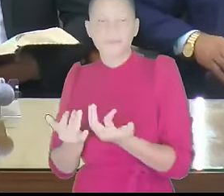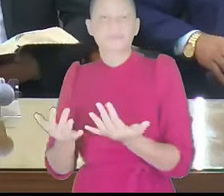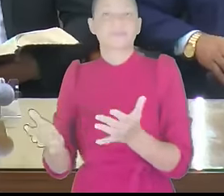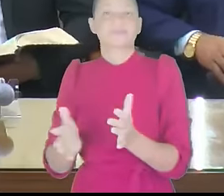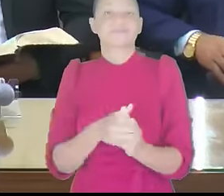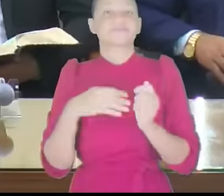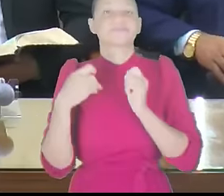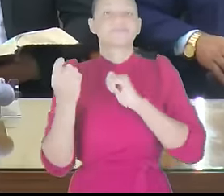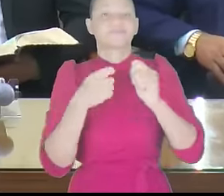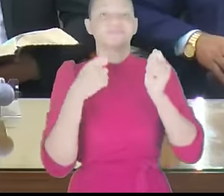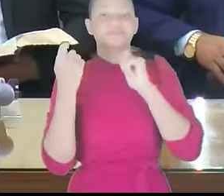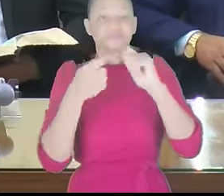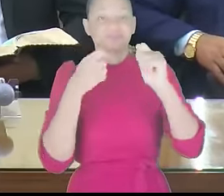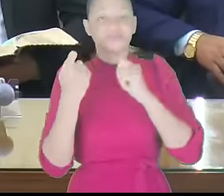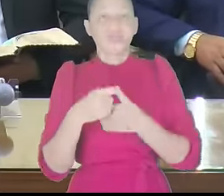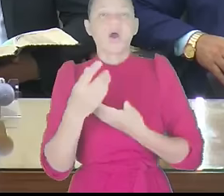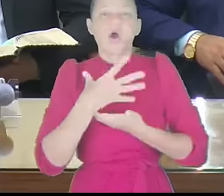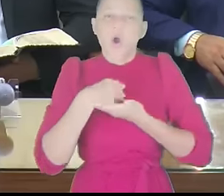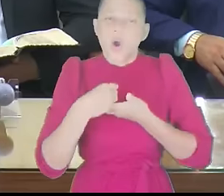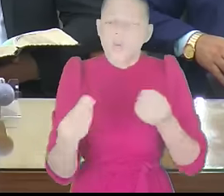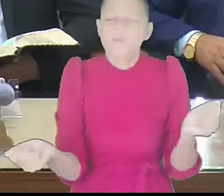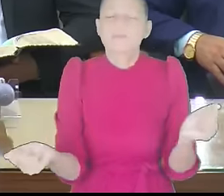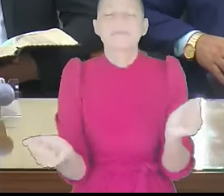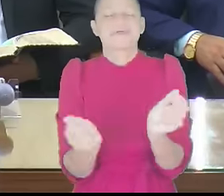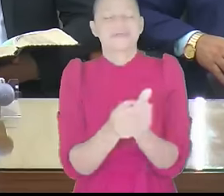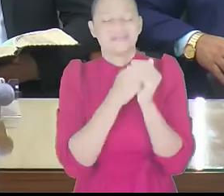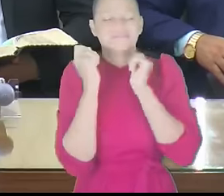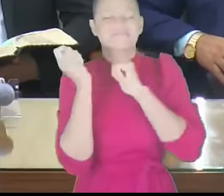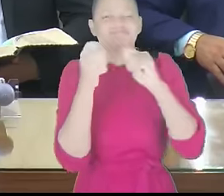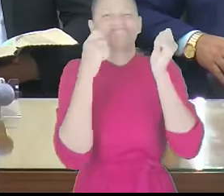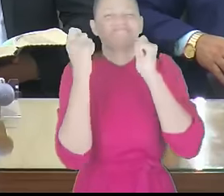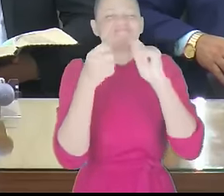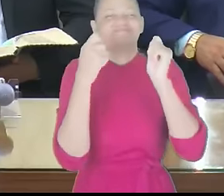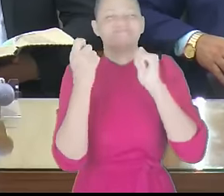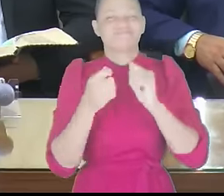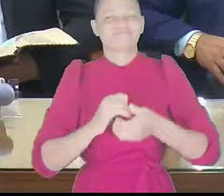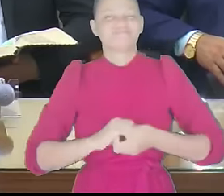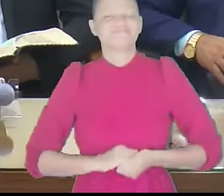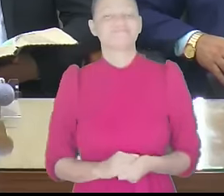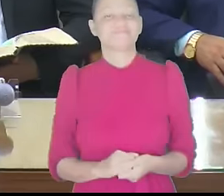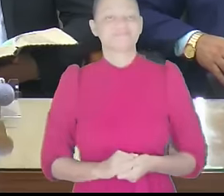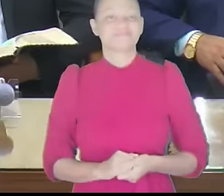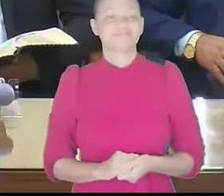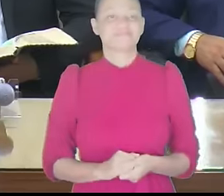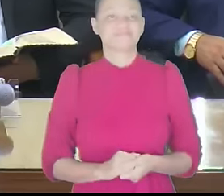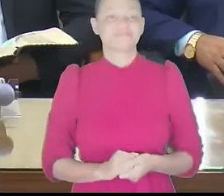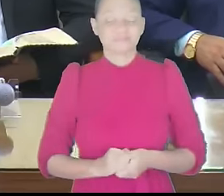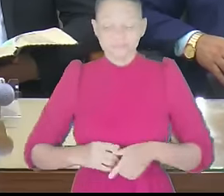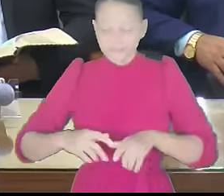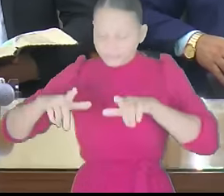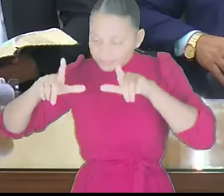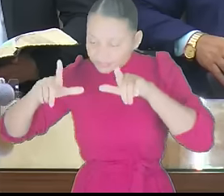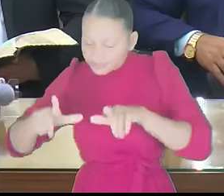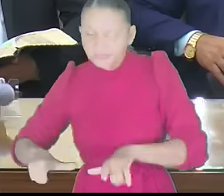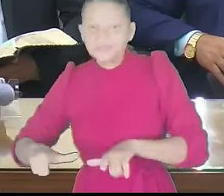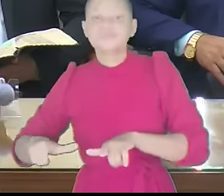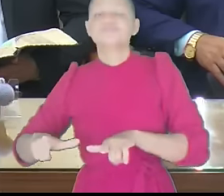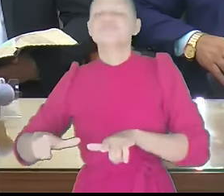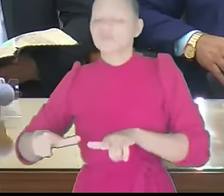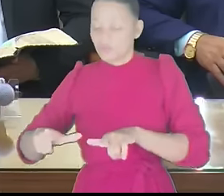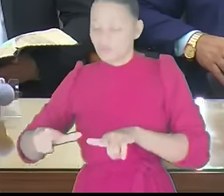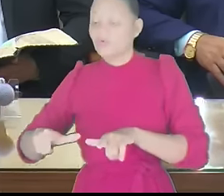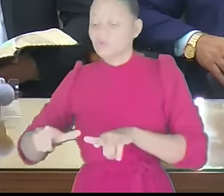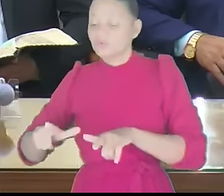Aleluia. Quem diz aleluia para Jesus nessa noite? O lugar onde o noivo se revela é